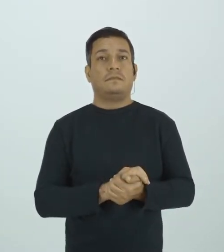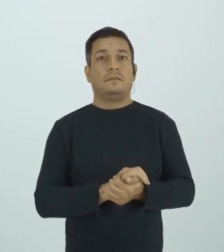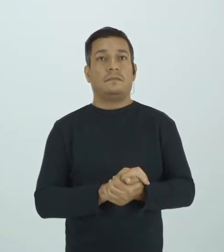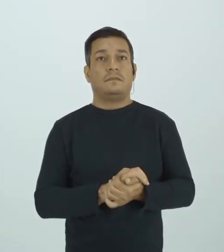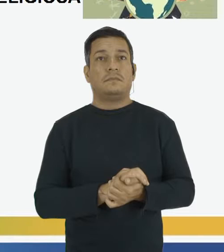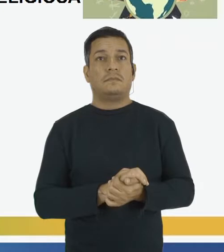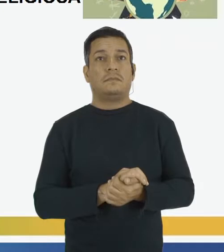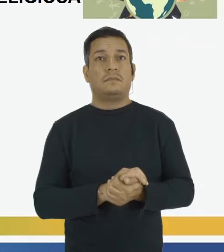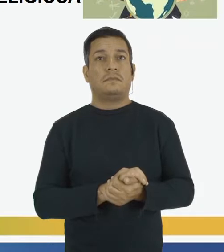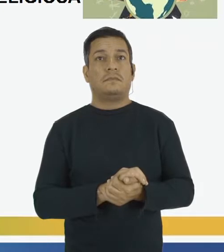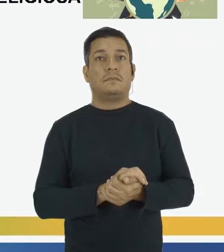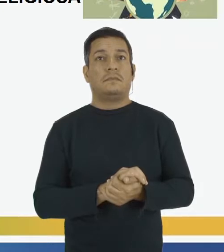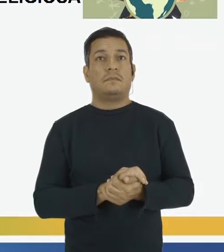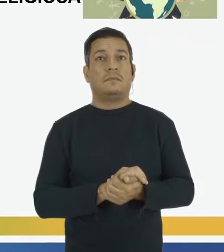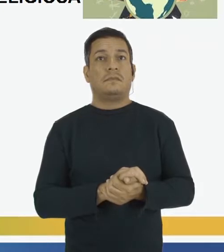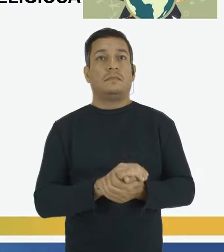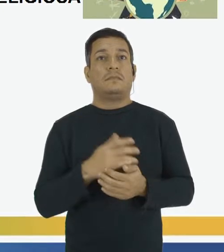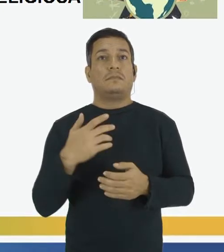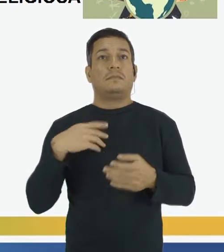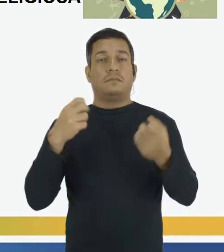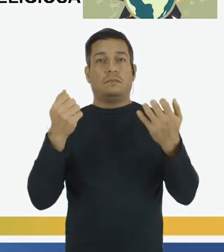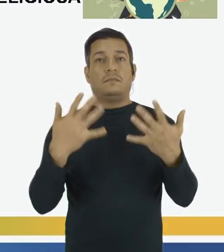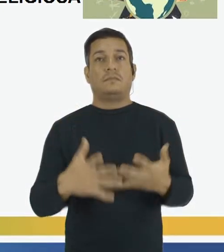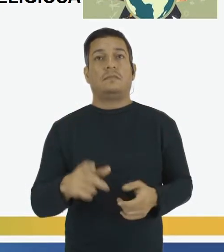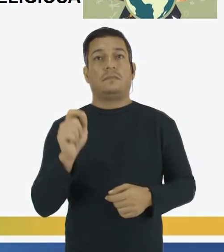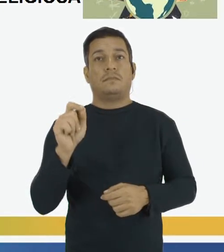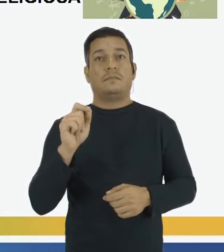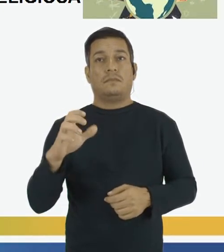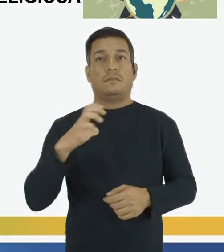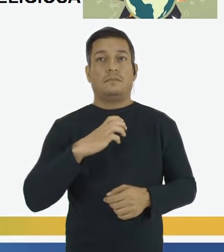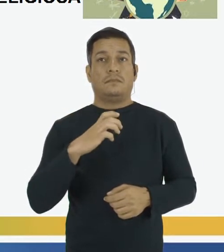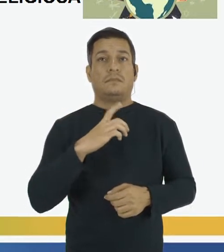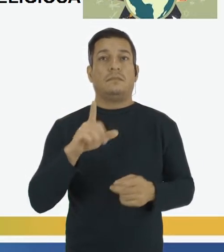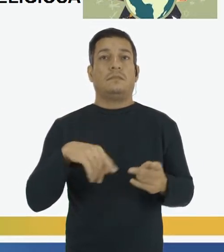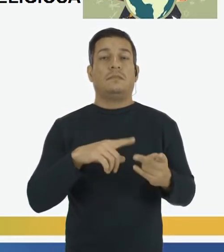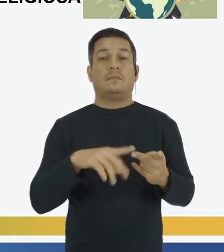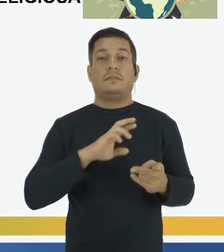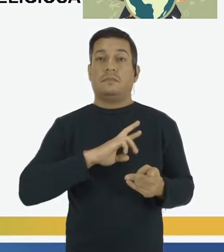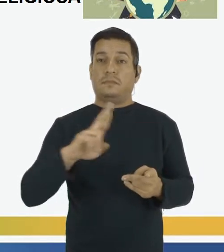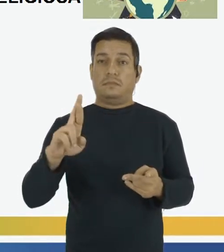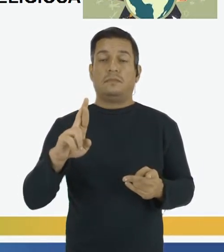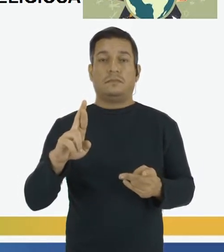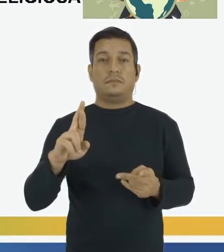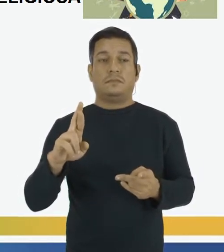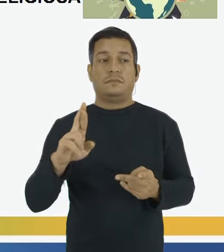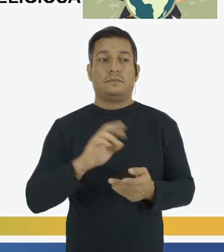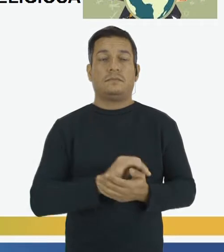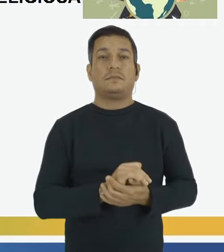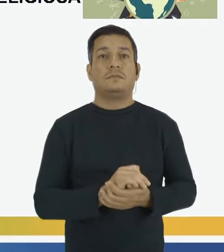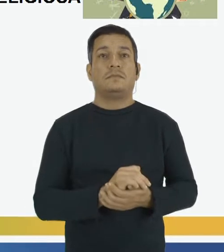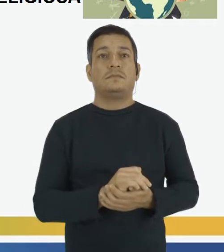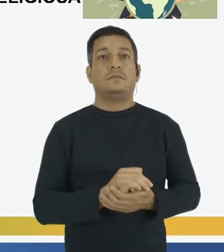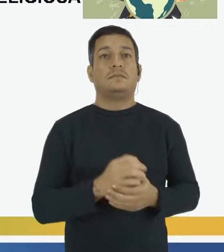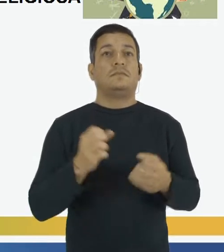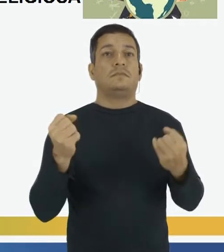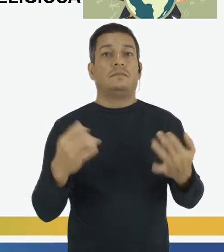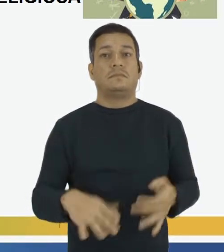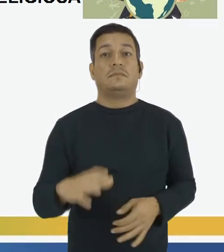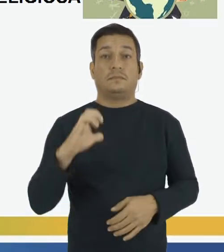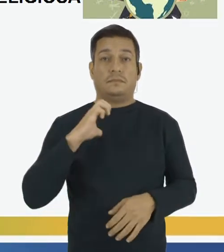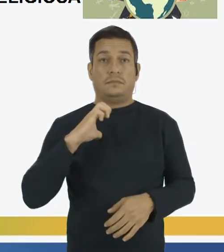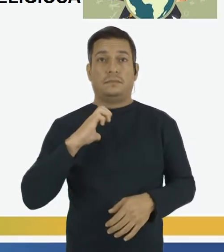isso. Qual a definição de ética e religião? Definição